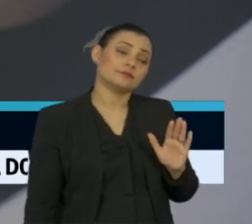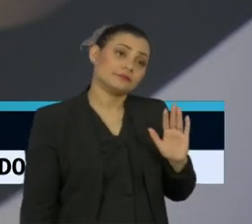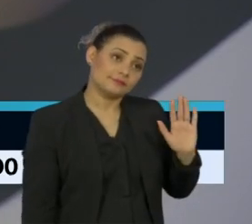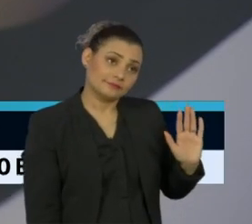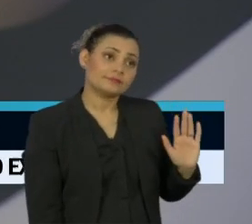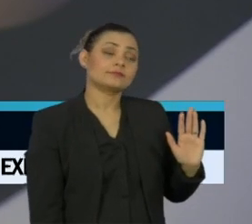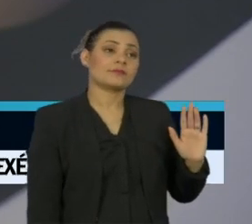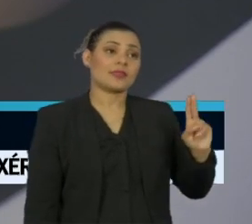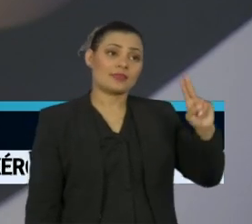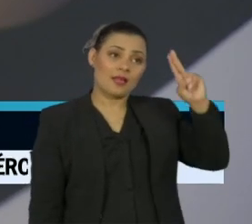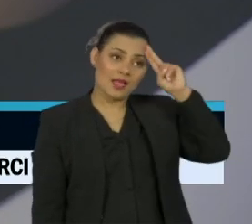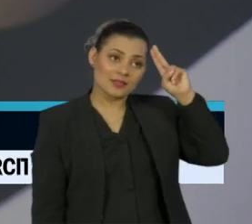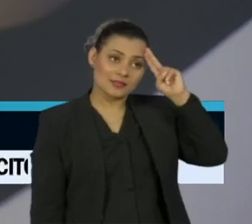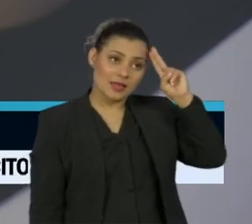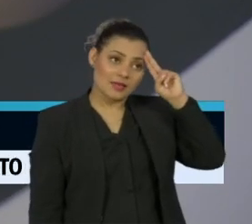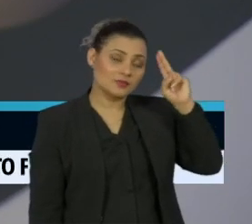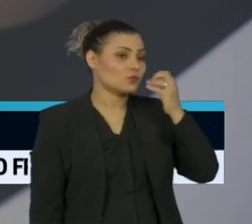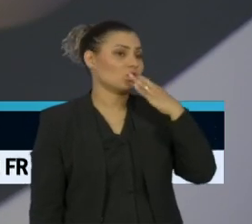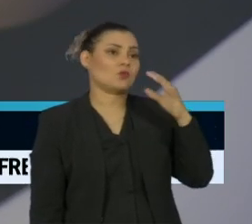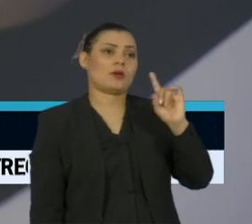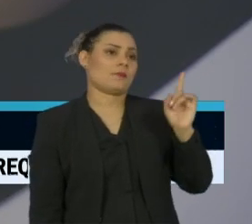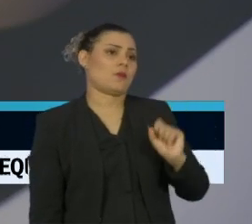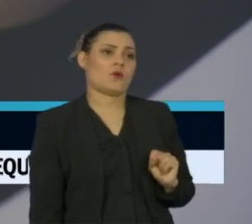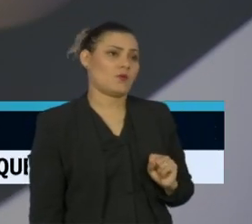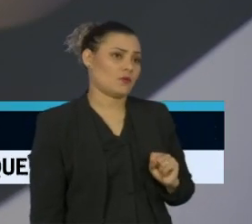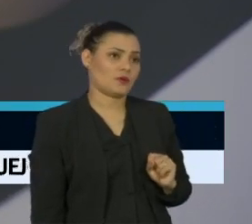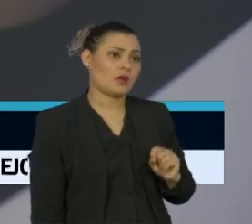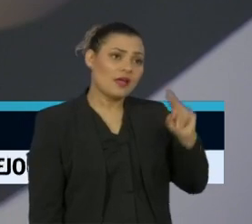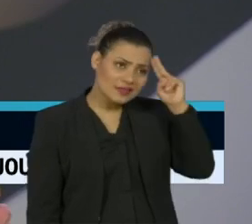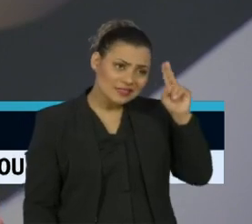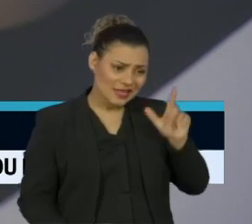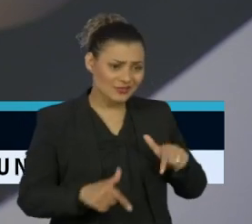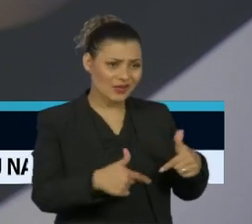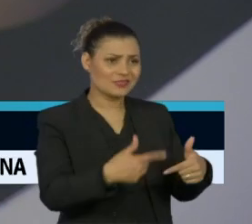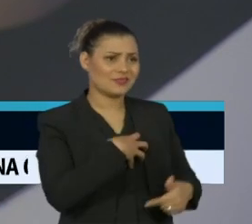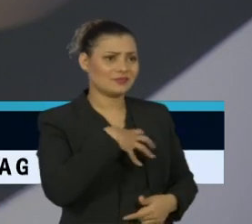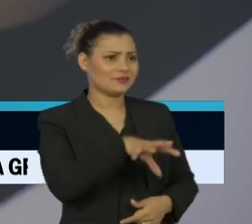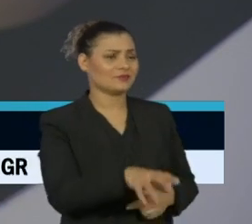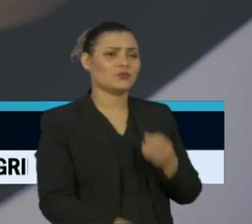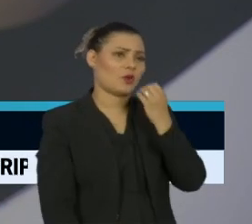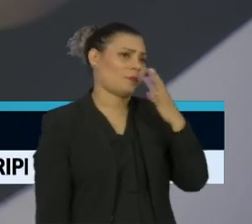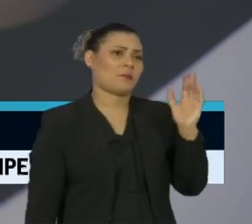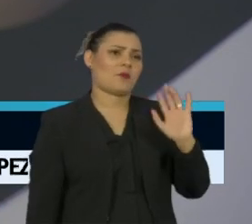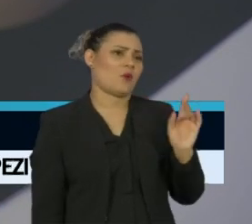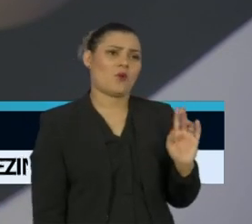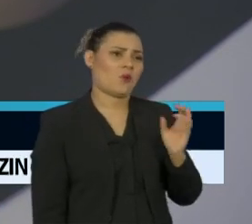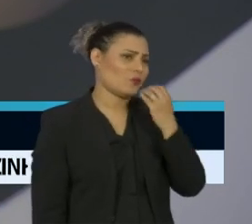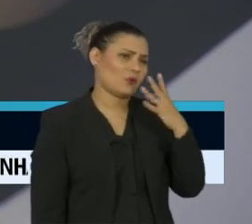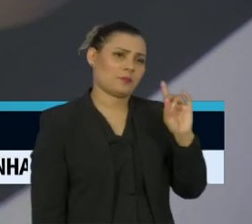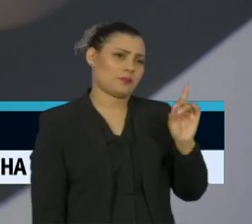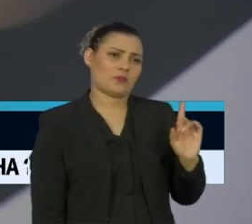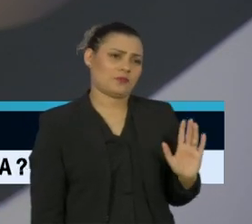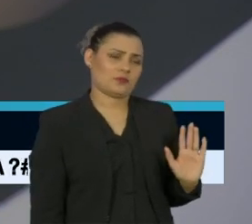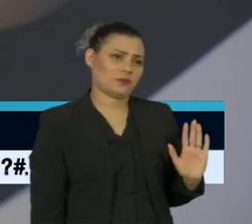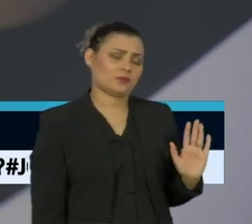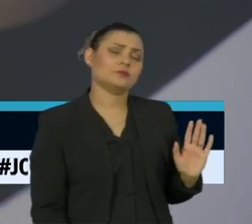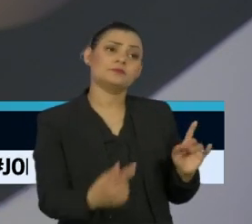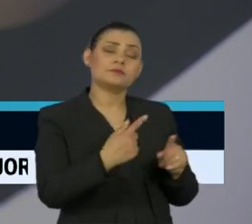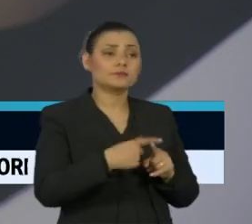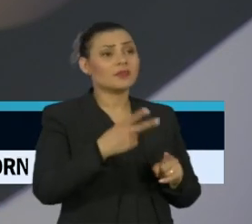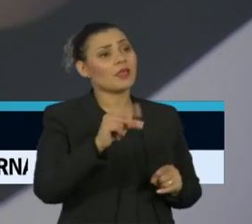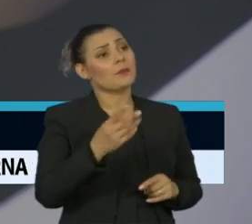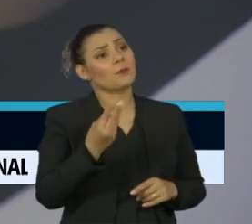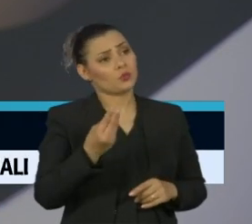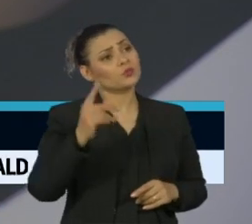o exército não é bom nem para o próprio exército que fique fazendo isso é ruim prnsamento deles e tá faltando tá